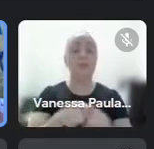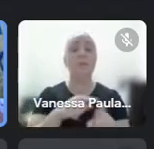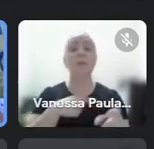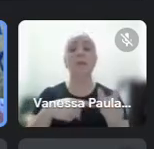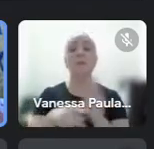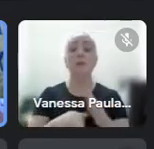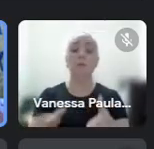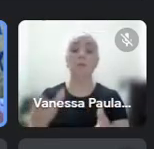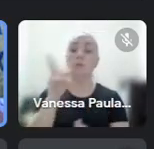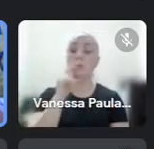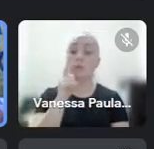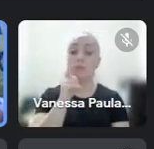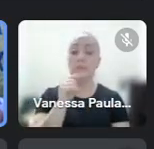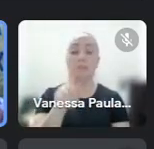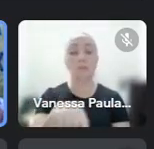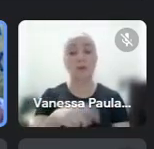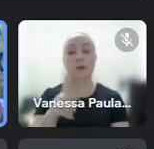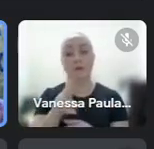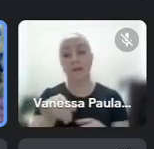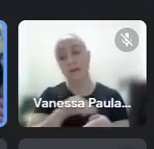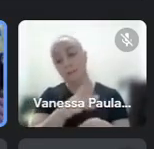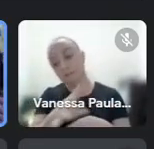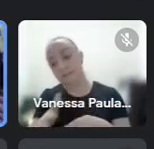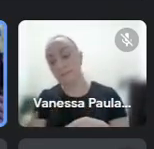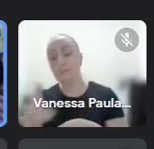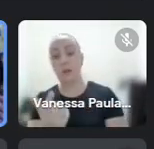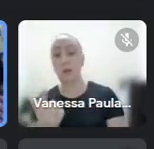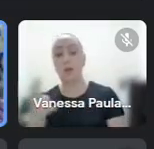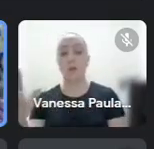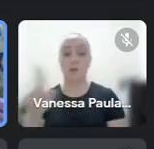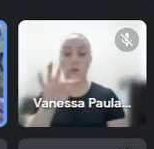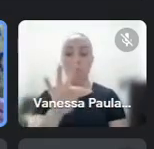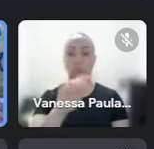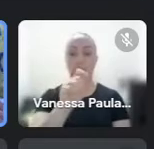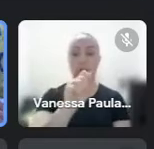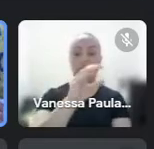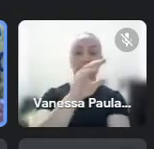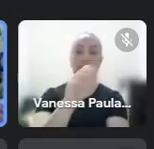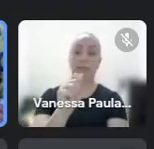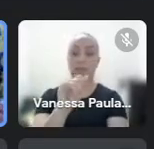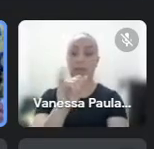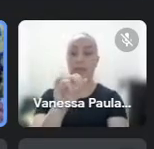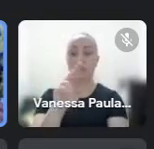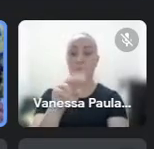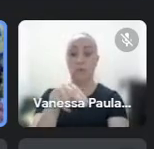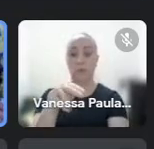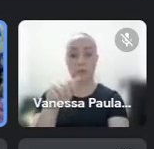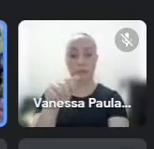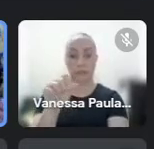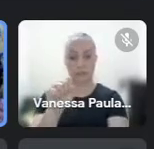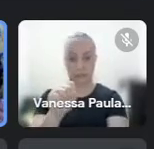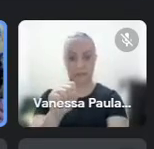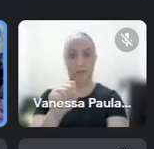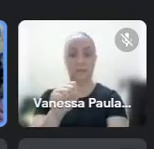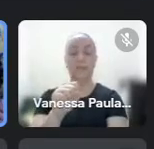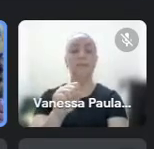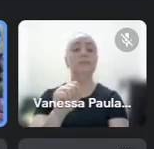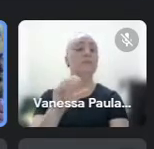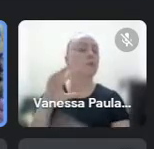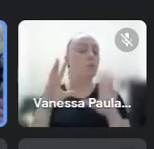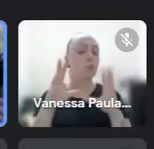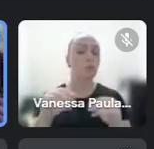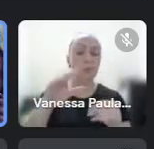no rio Itacaiunas e o rio Itacaiunas, por sua vez, vai desaguar no Tocantins. Então, toda essa